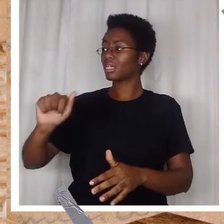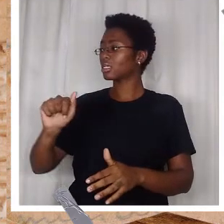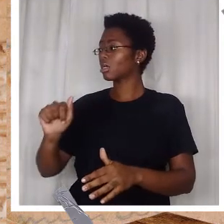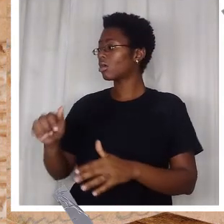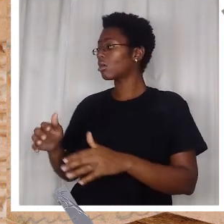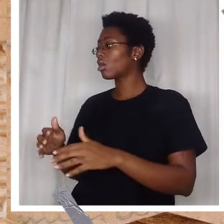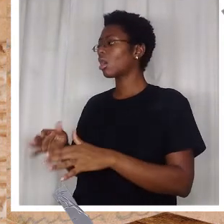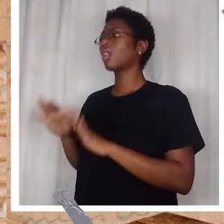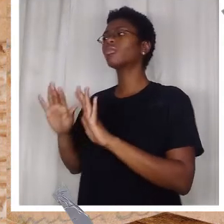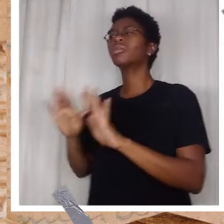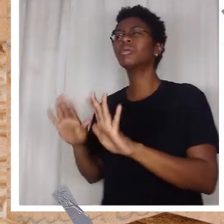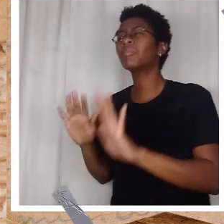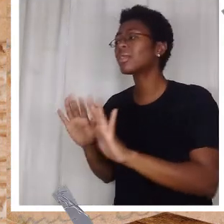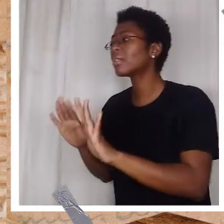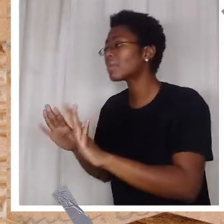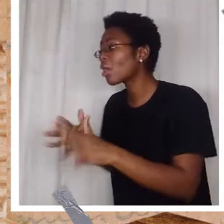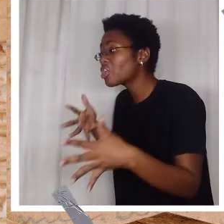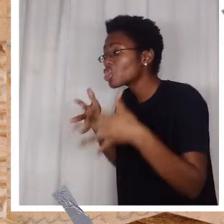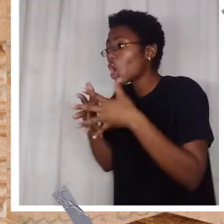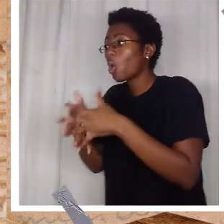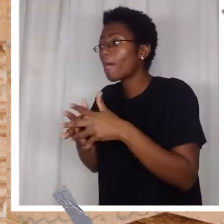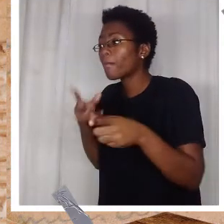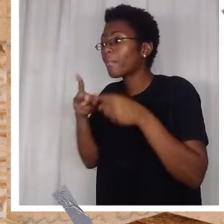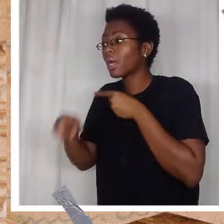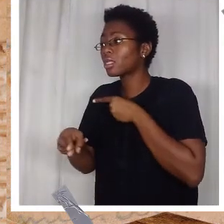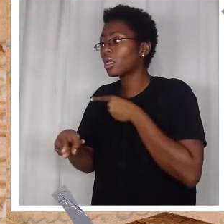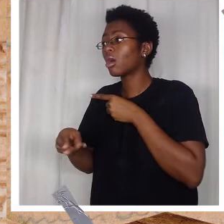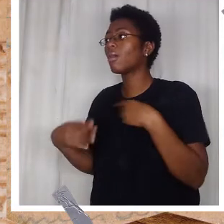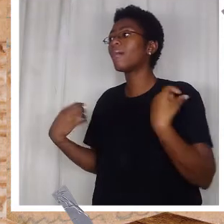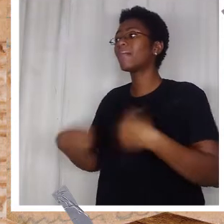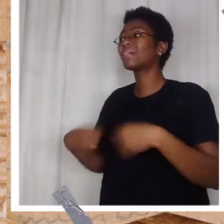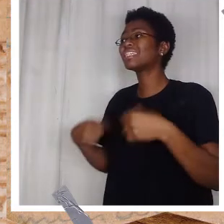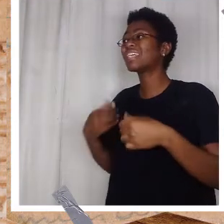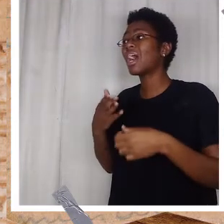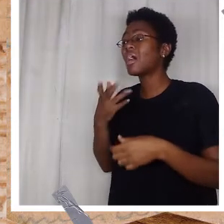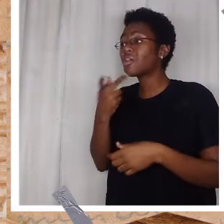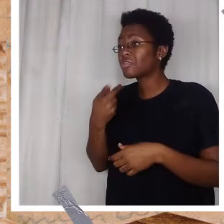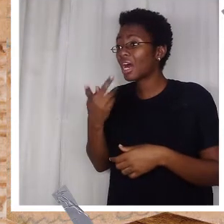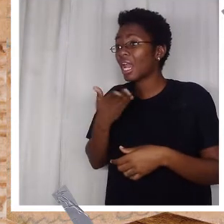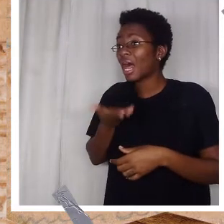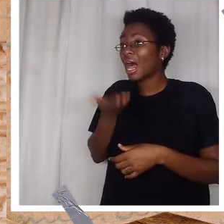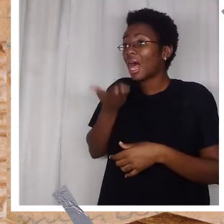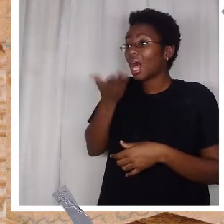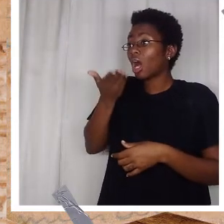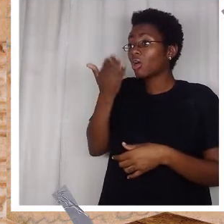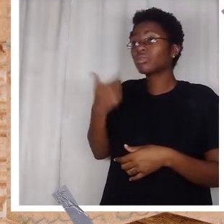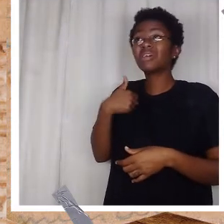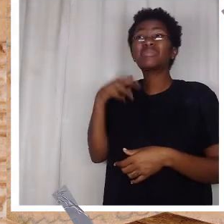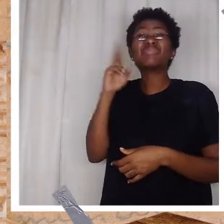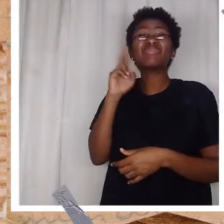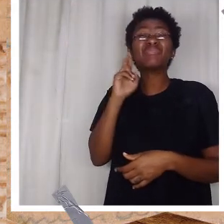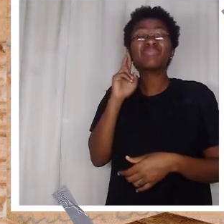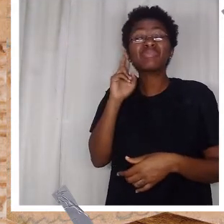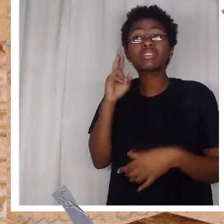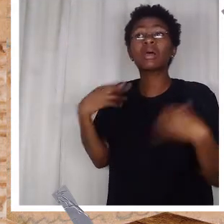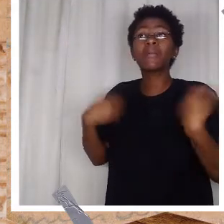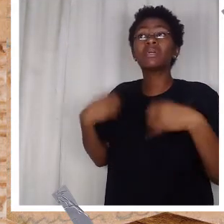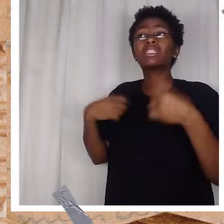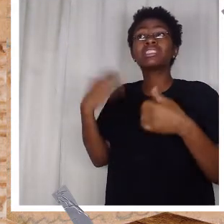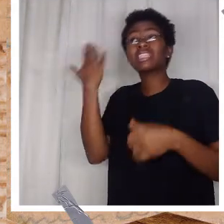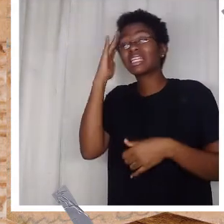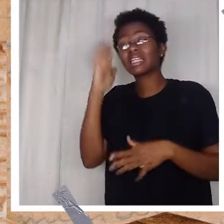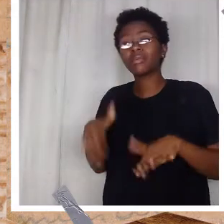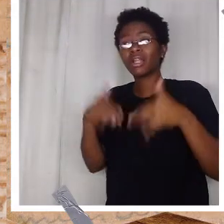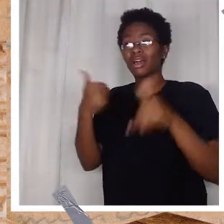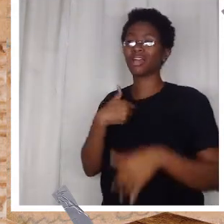interromper rapidamente, só para que você fale mais alto. Tá tão gostoso, mas a gente quer ouvir muito bem o que você está falando. Eu